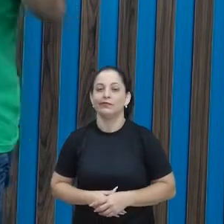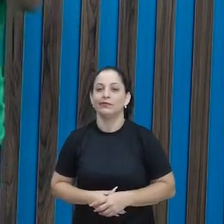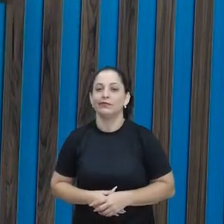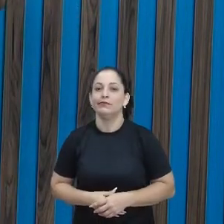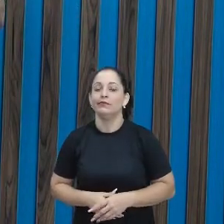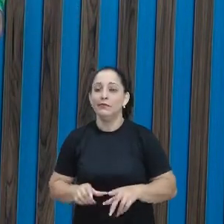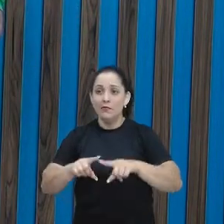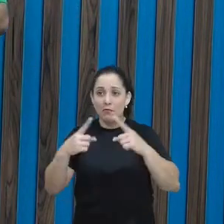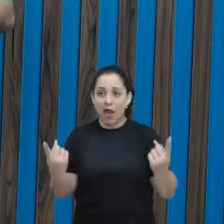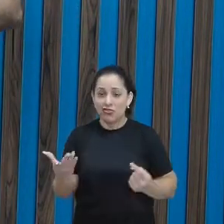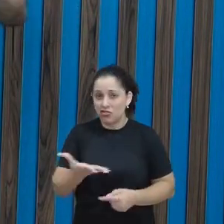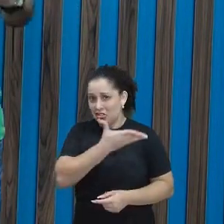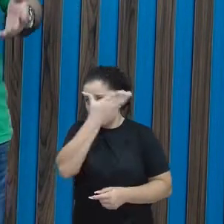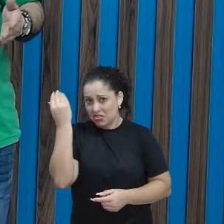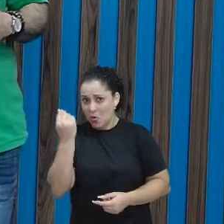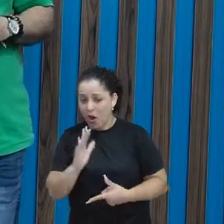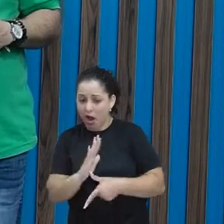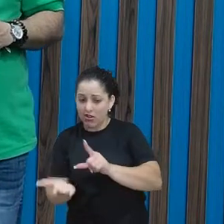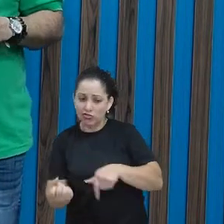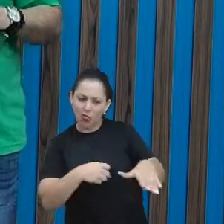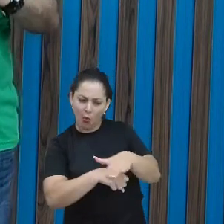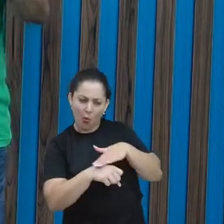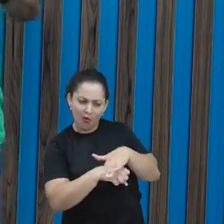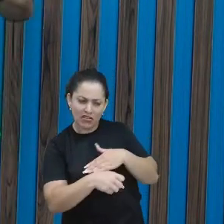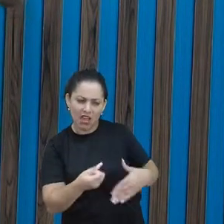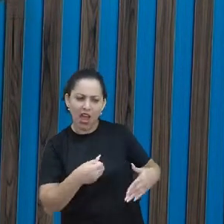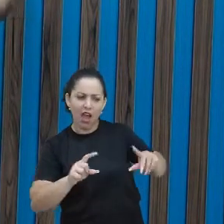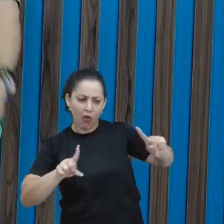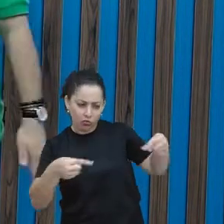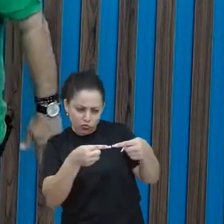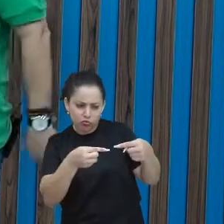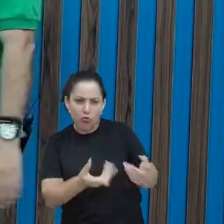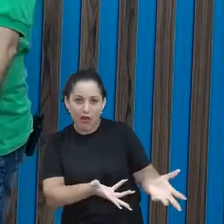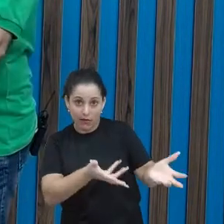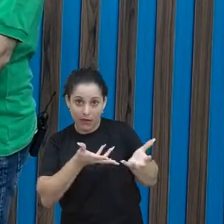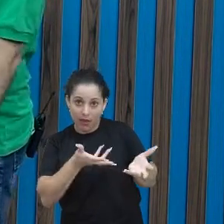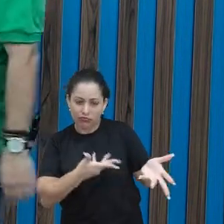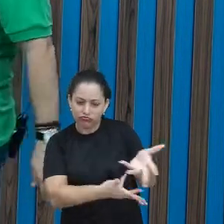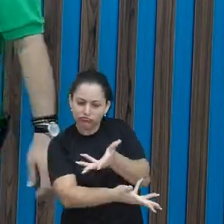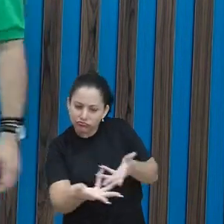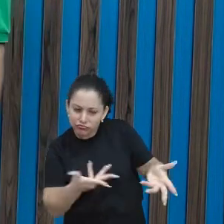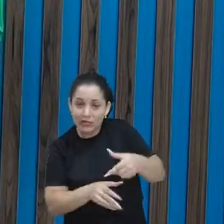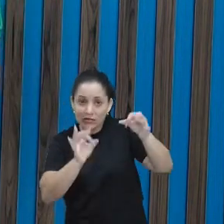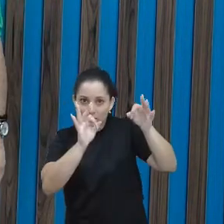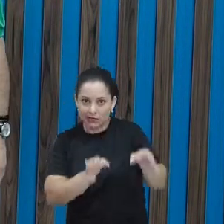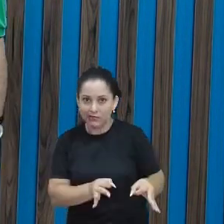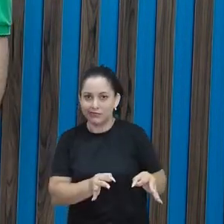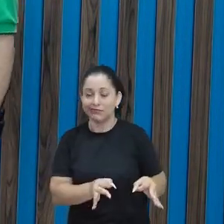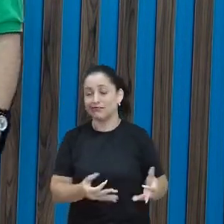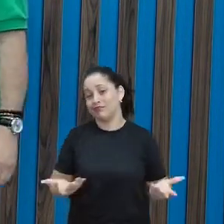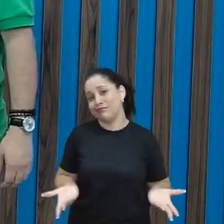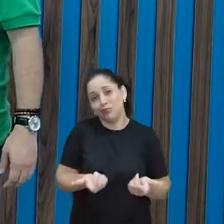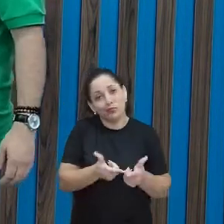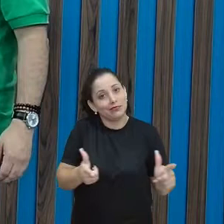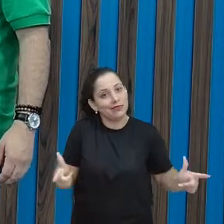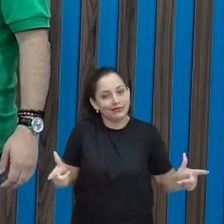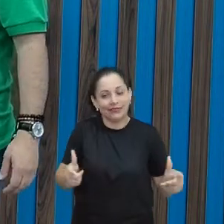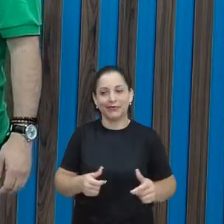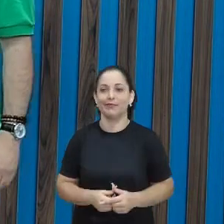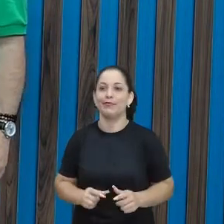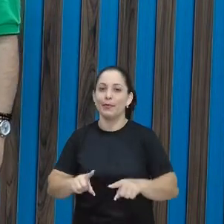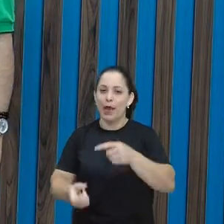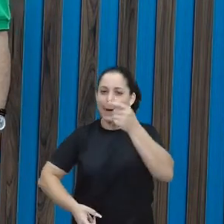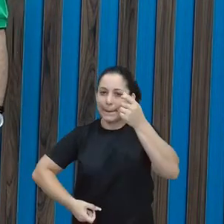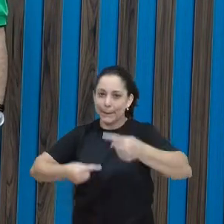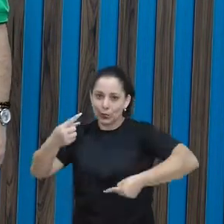só esqueceram de conversar com a galera, né, para saber se eles queriam realmente isso, né. Dessa forma, a política dos países estava associada